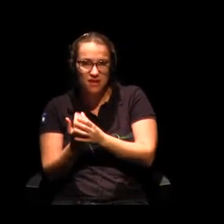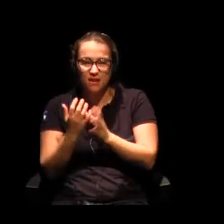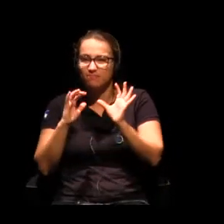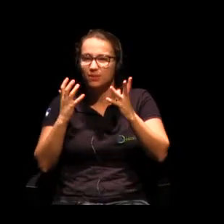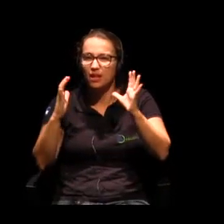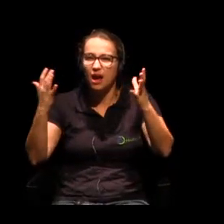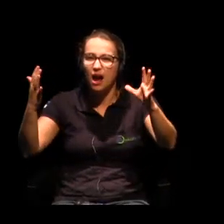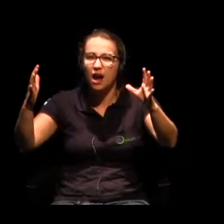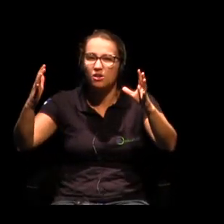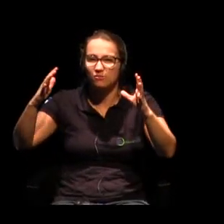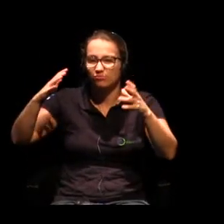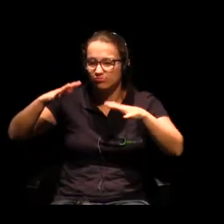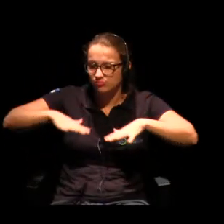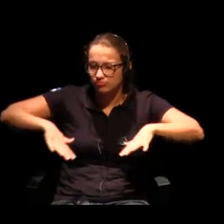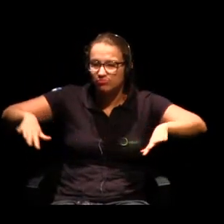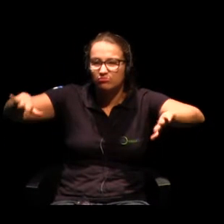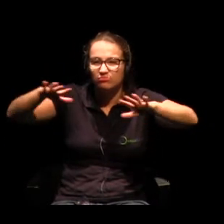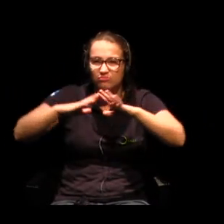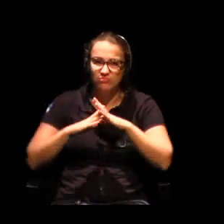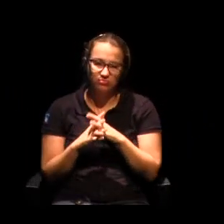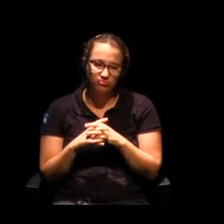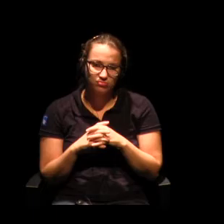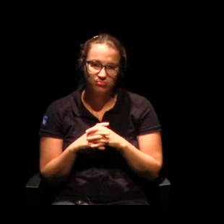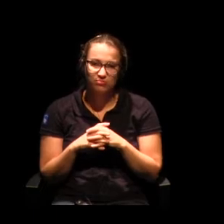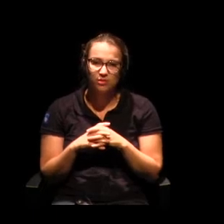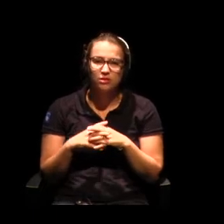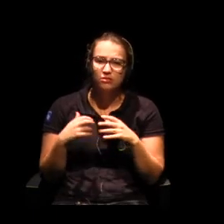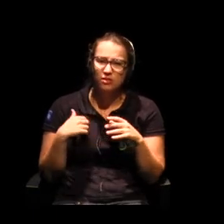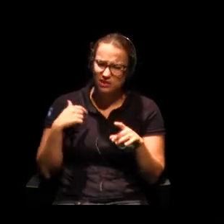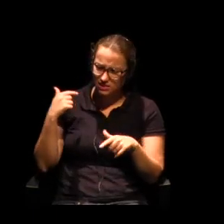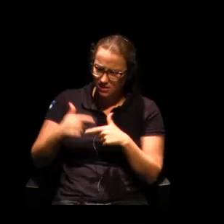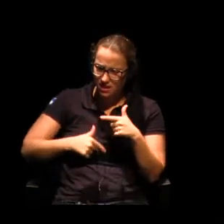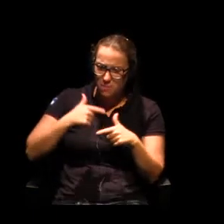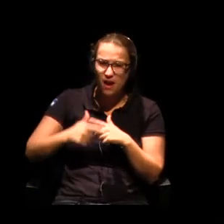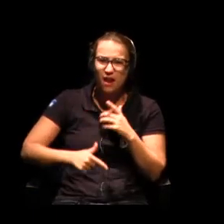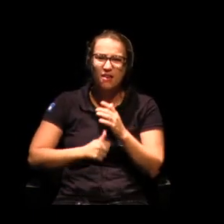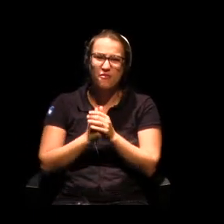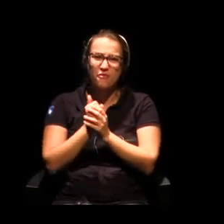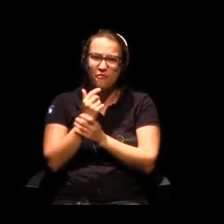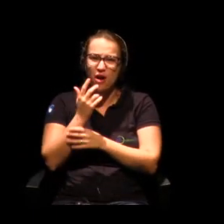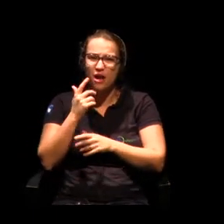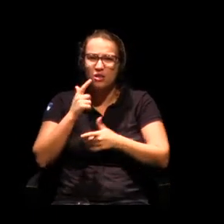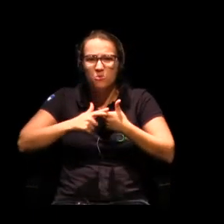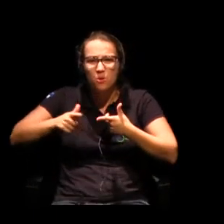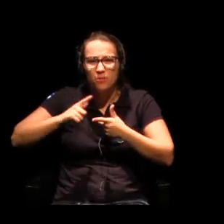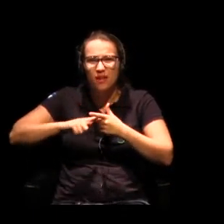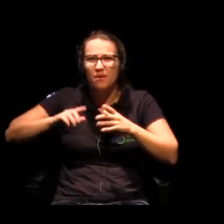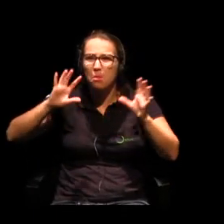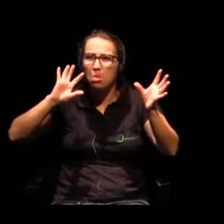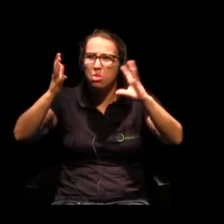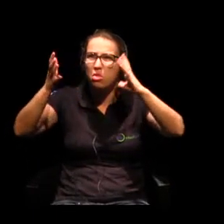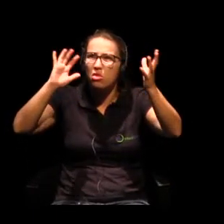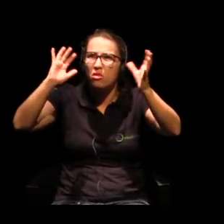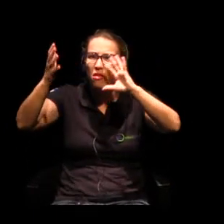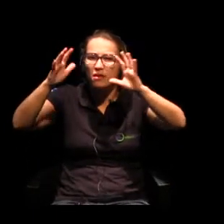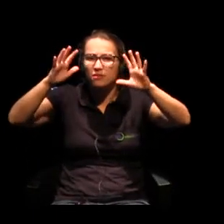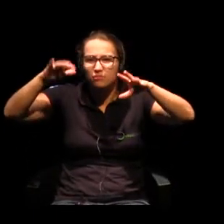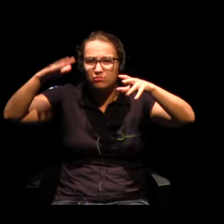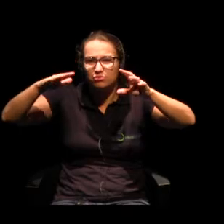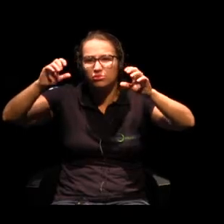lugar e criar um parque esponjoso, digamos assim. Então temos trabalhado em vários